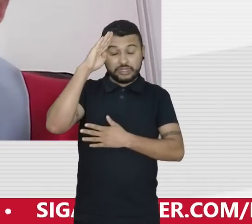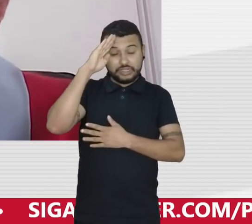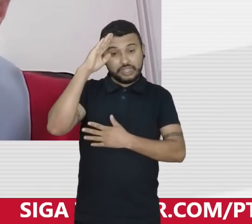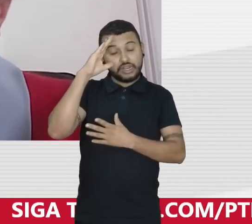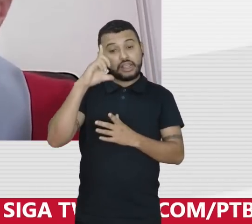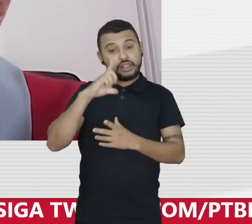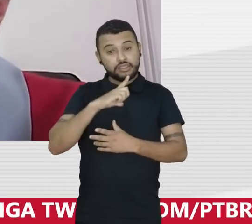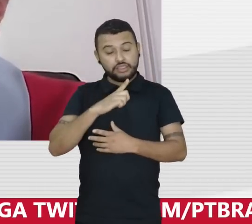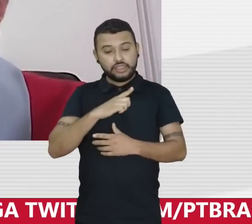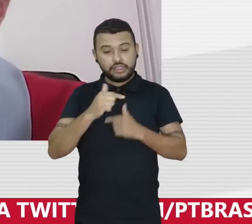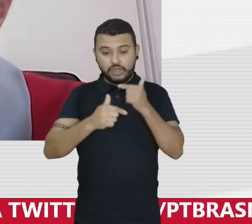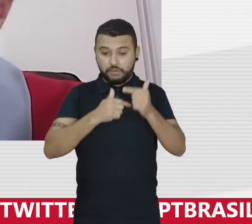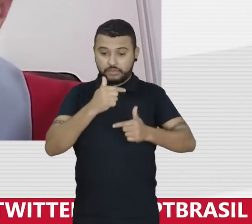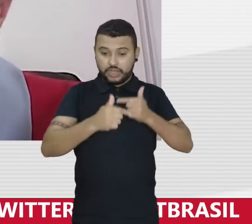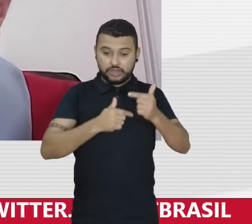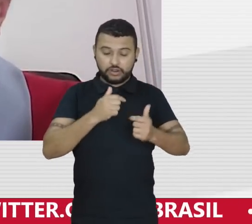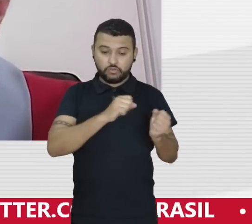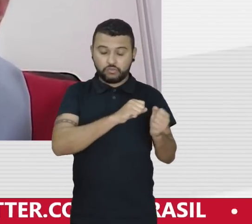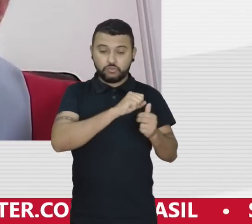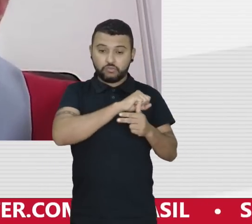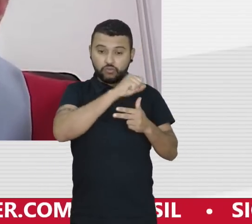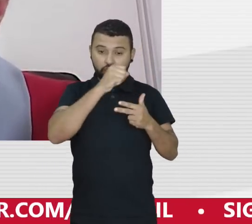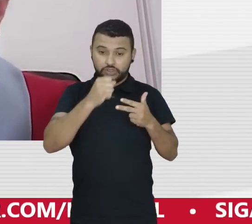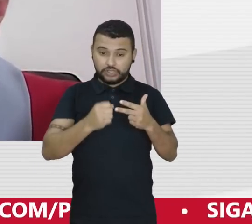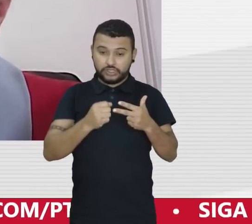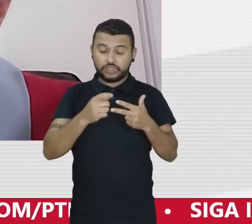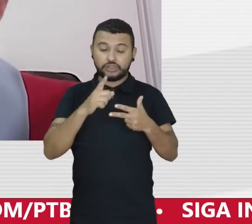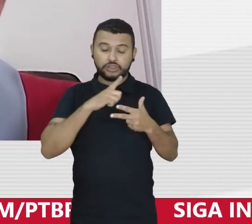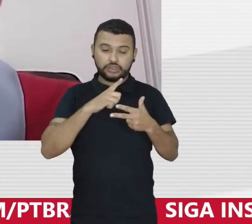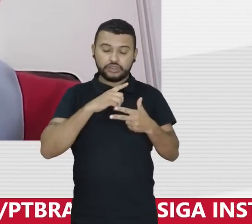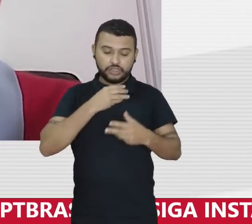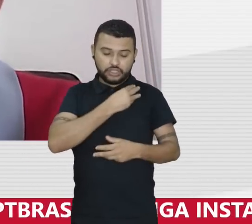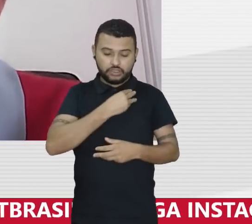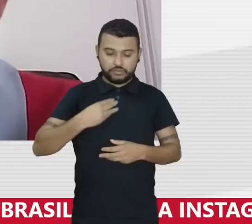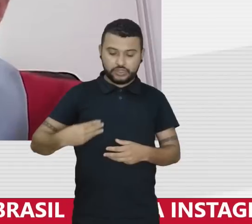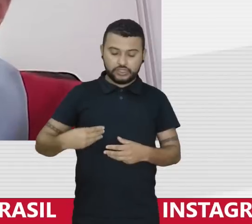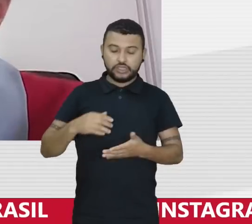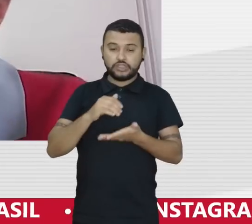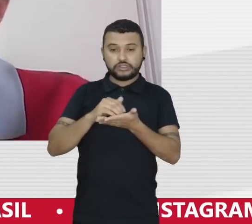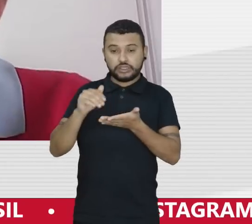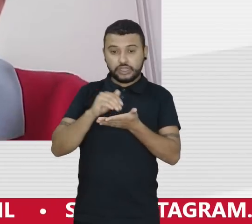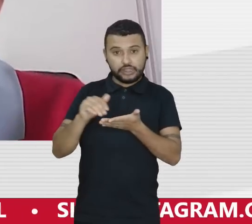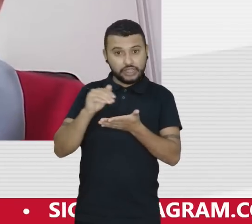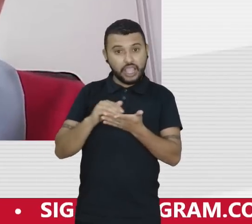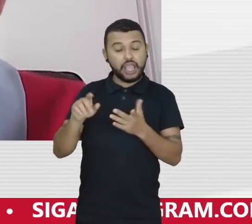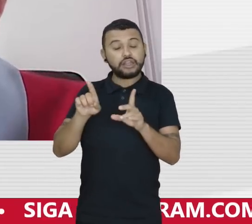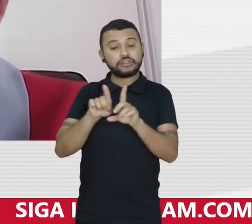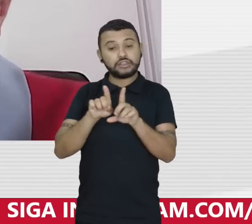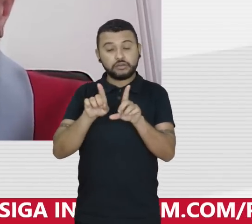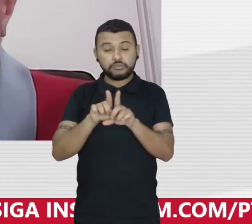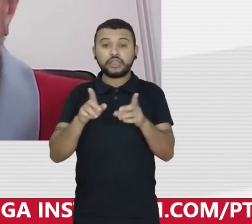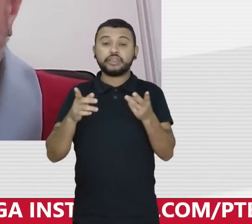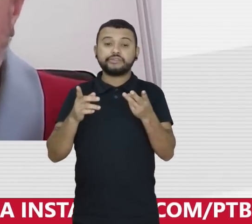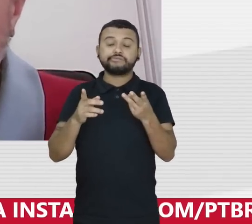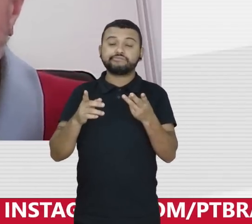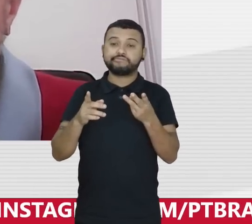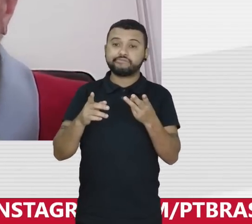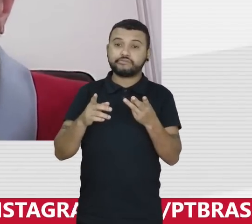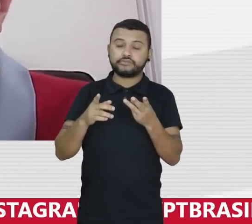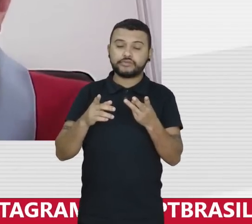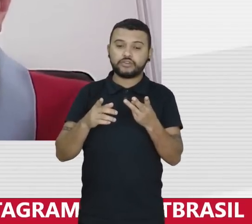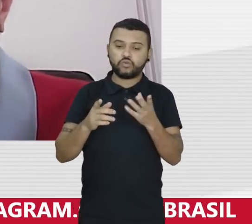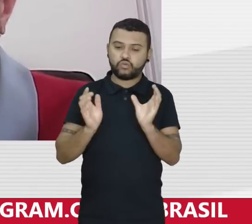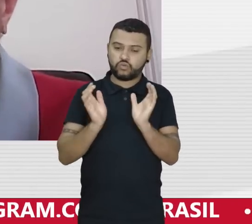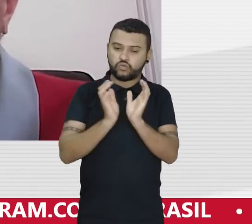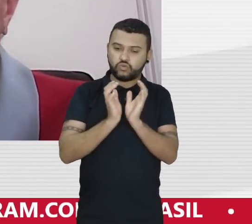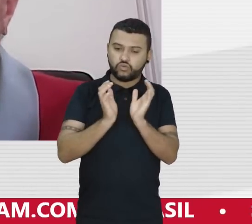no exercício do poder executivo, como ministros ou como secretários, no primeiro, segundo, terceiro escalões,